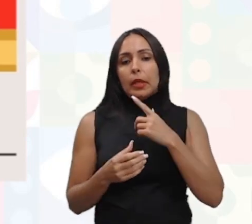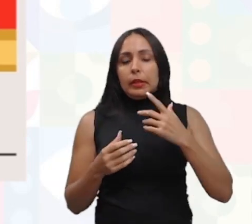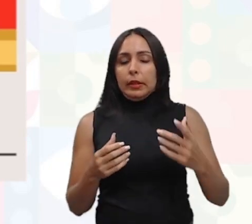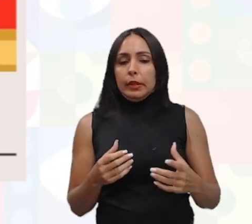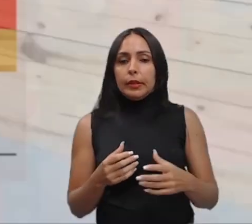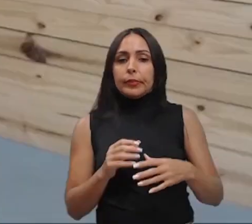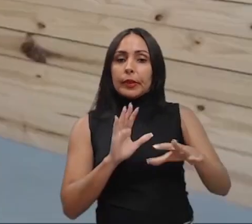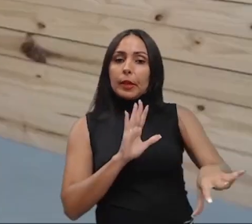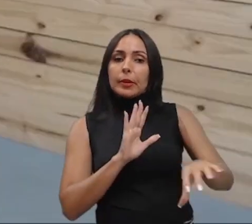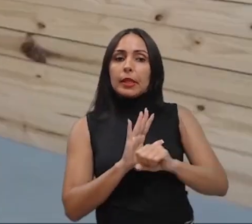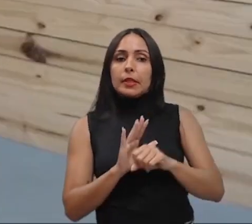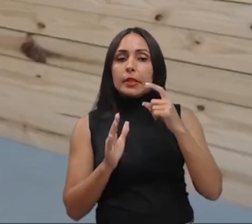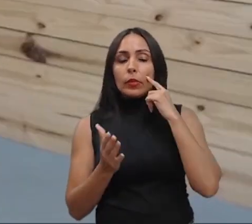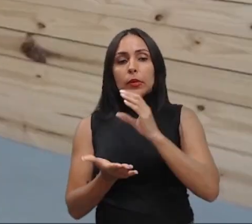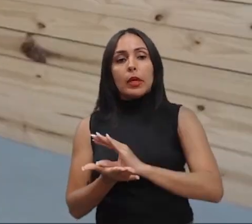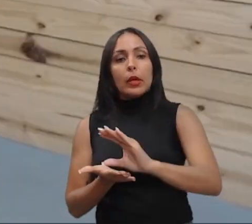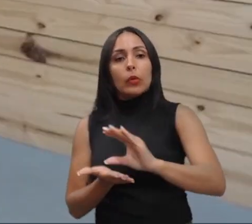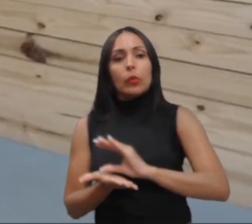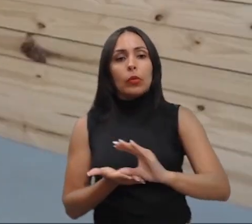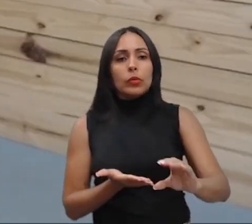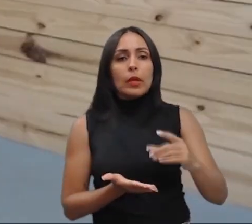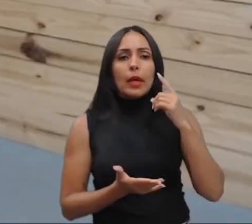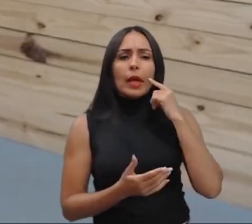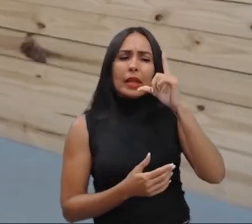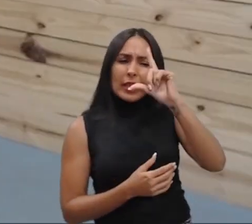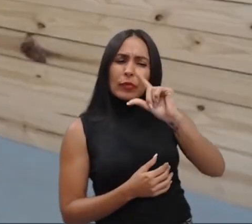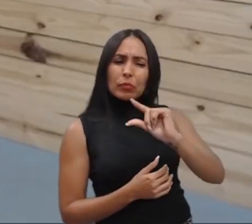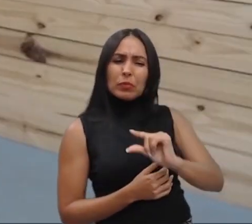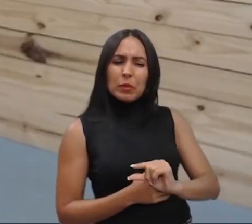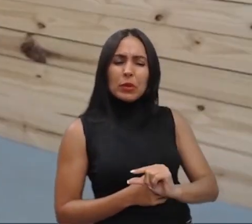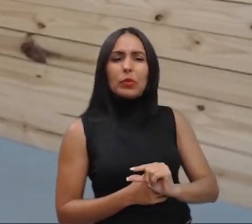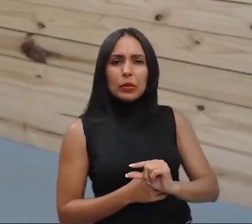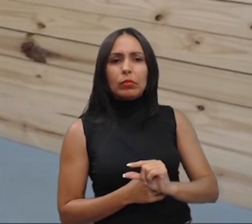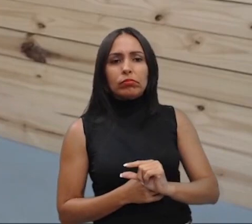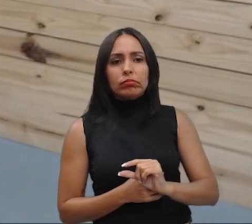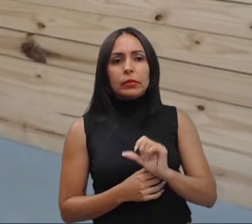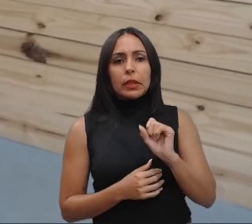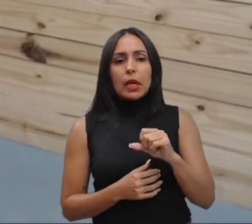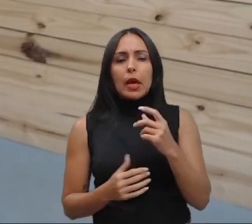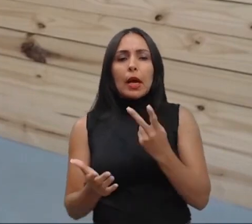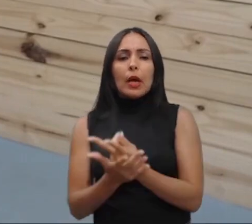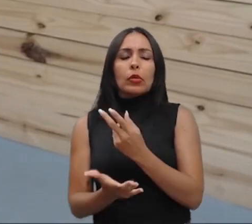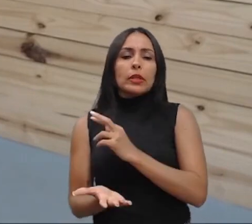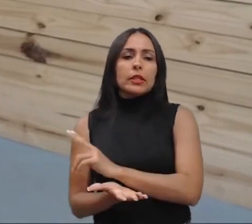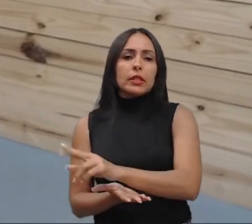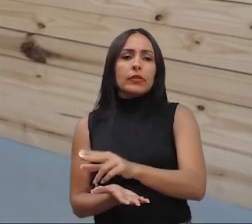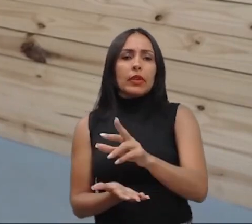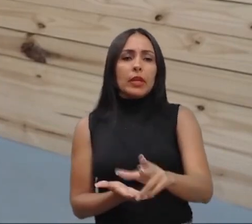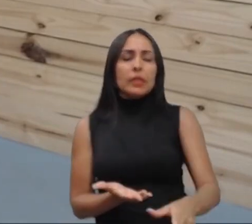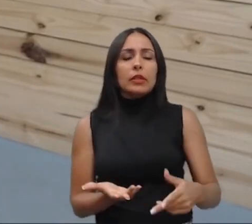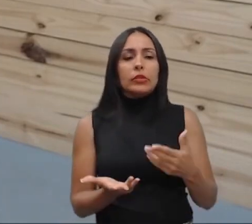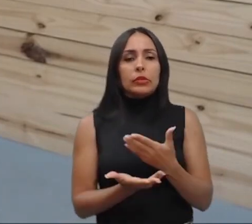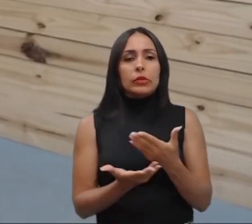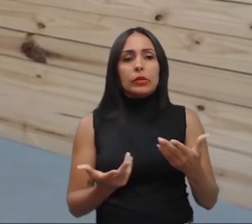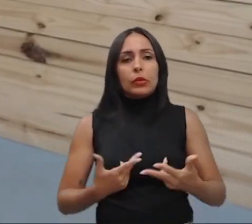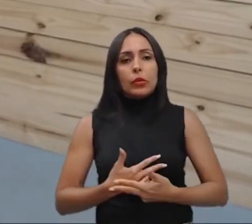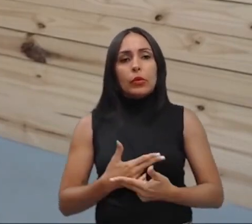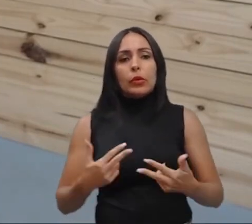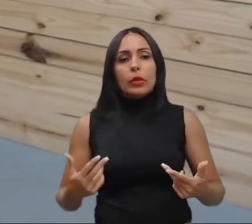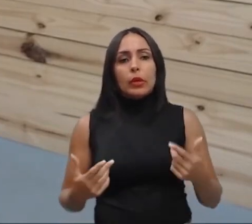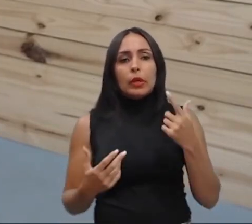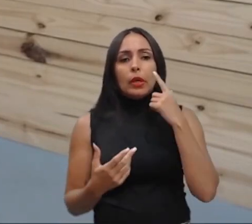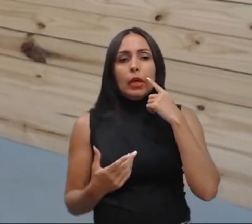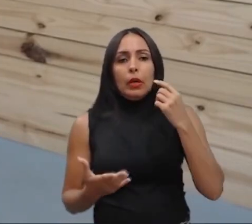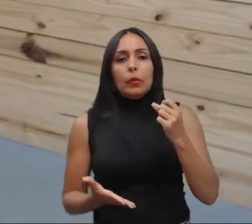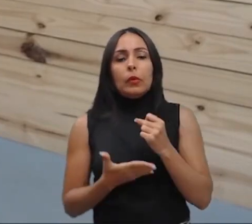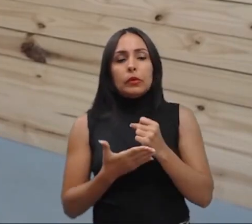uma dimensão bastante significativa. Acontece de diversas formas. Eu trouxe aqui para vocês